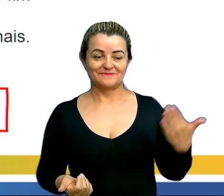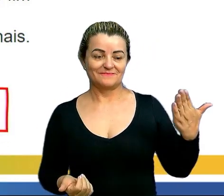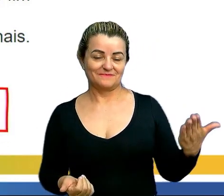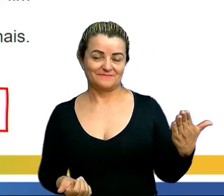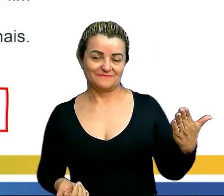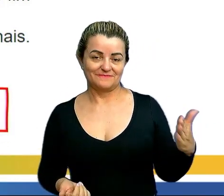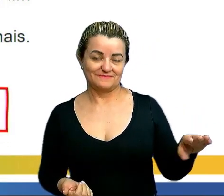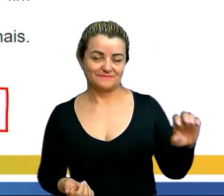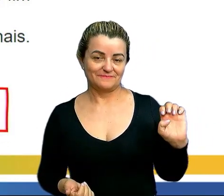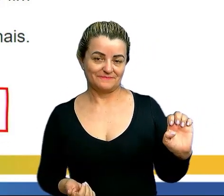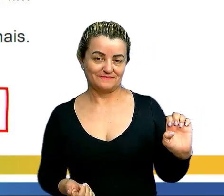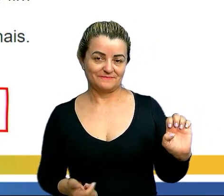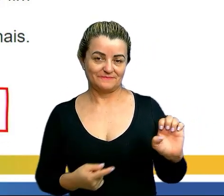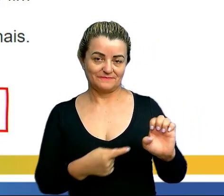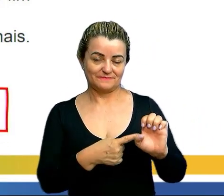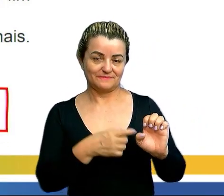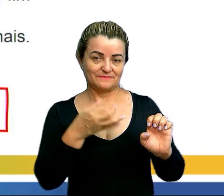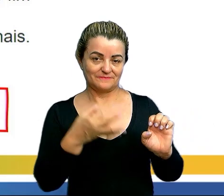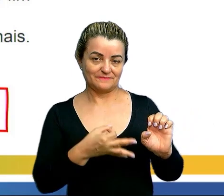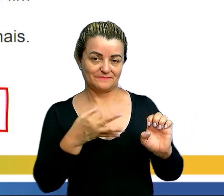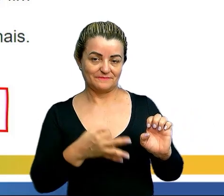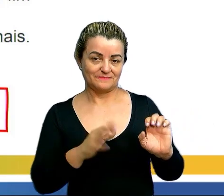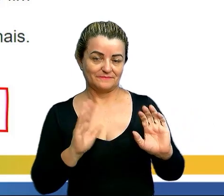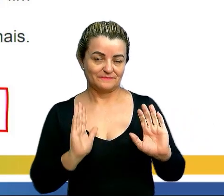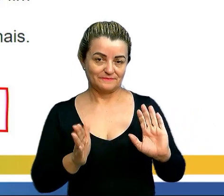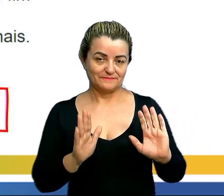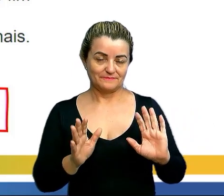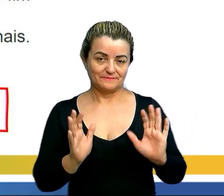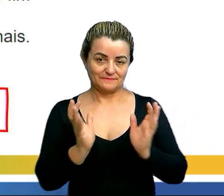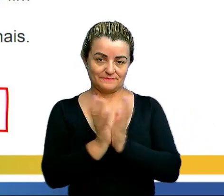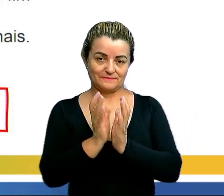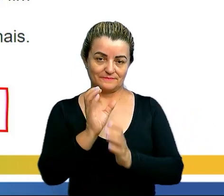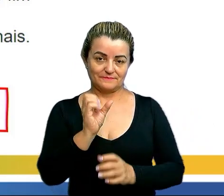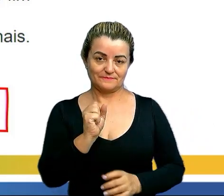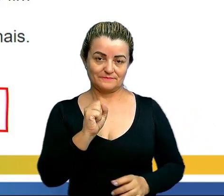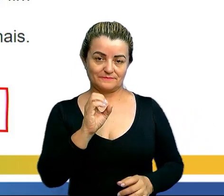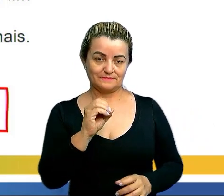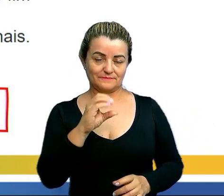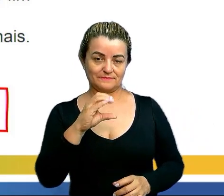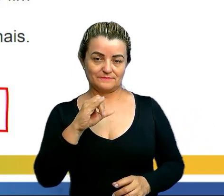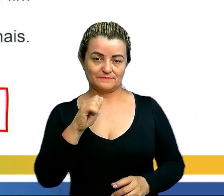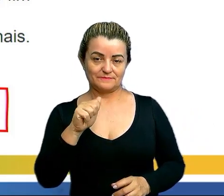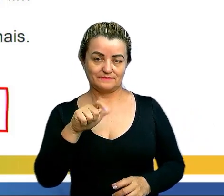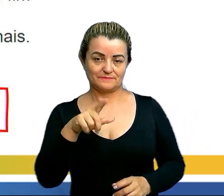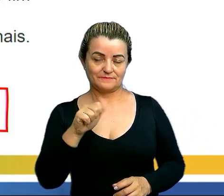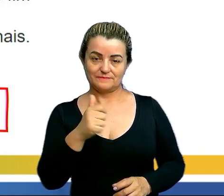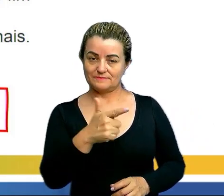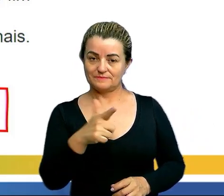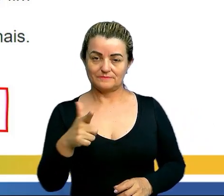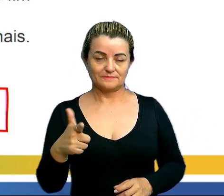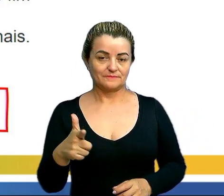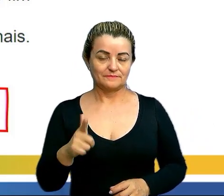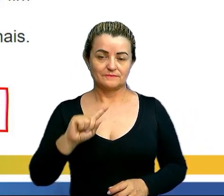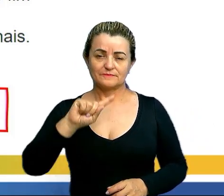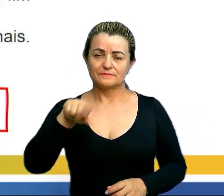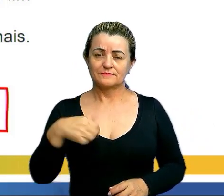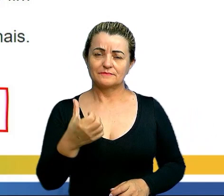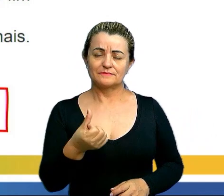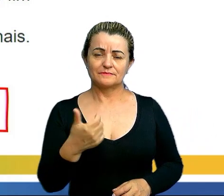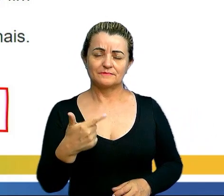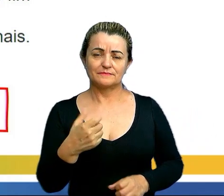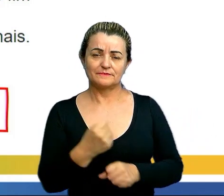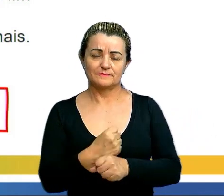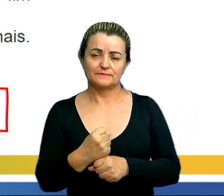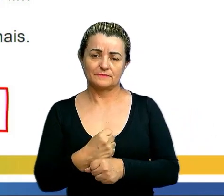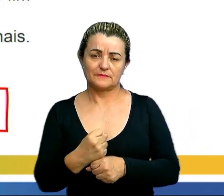E, já que o Bloco Socialista não existe mais, né? Nos tempos recentes, 62 anos depois da fundação